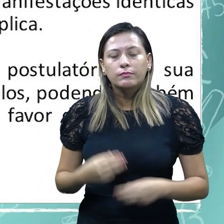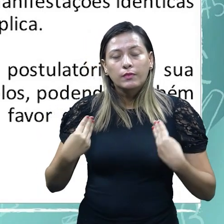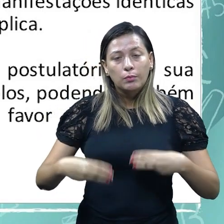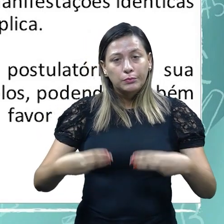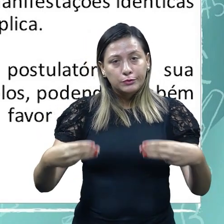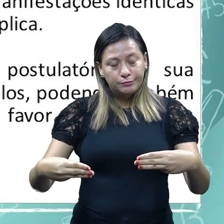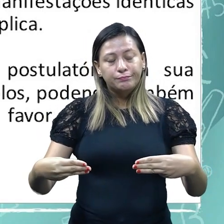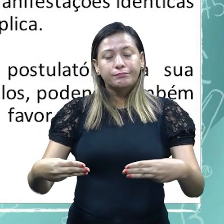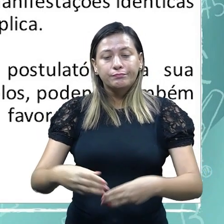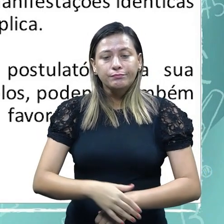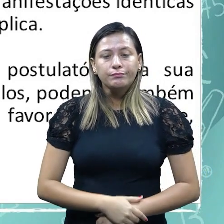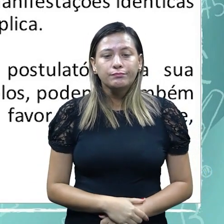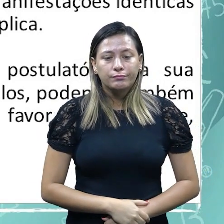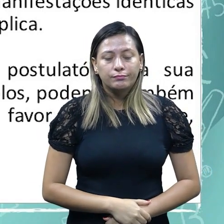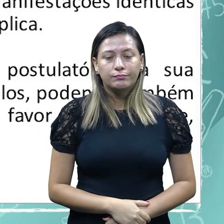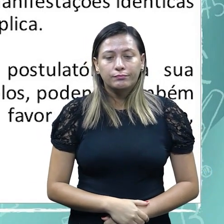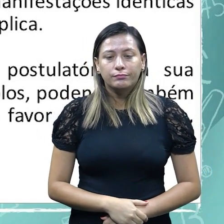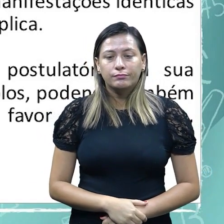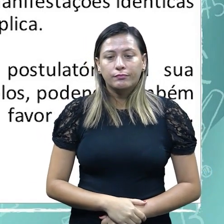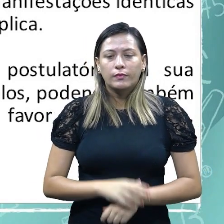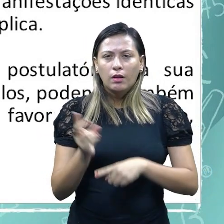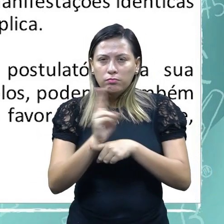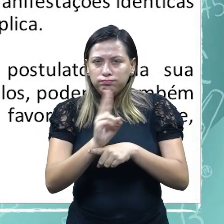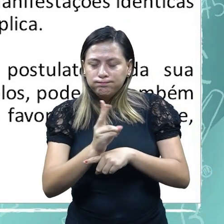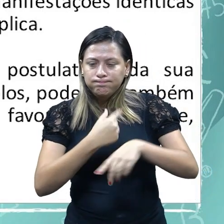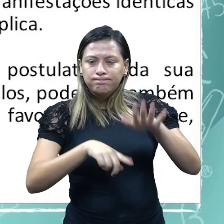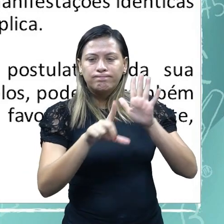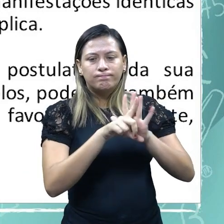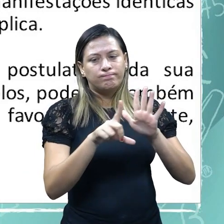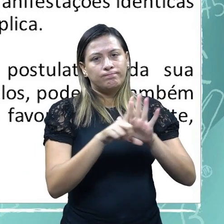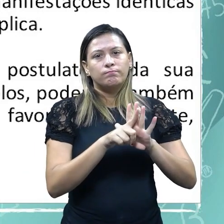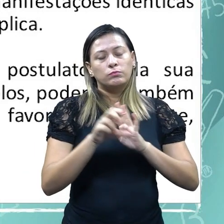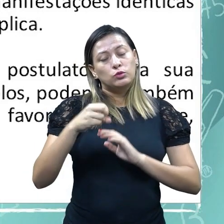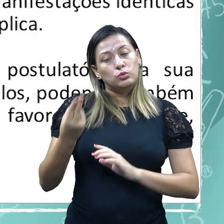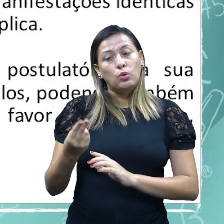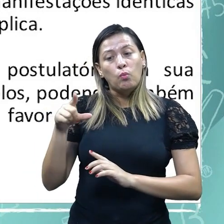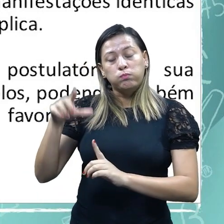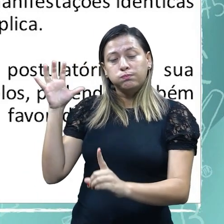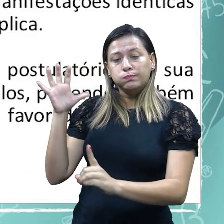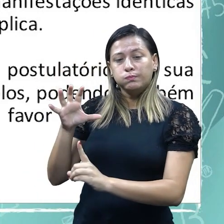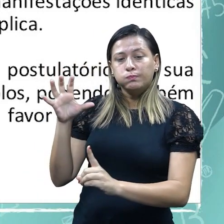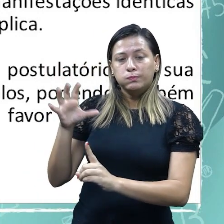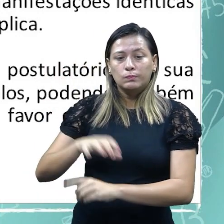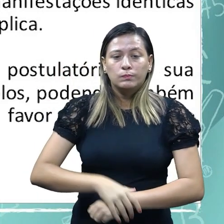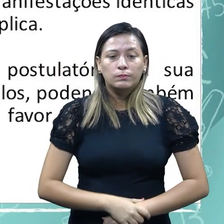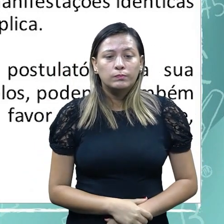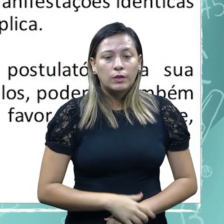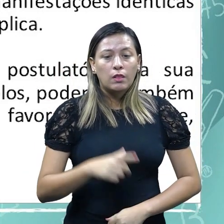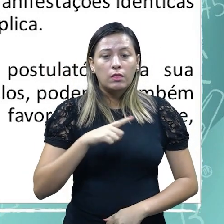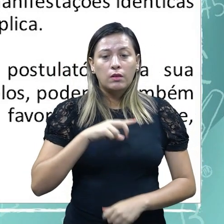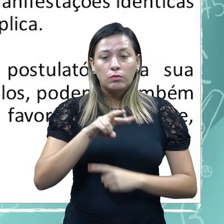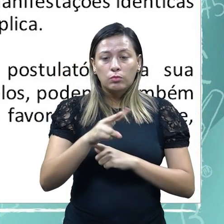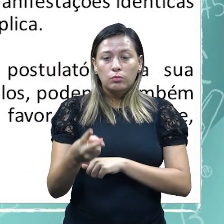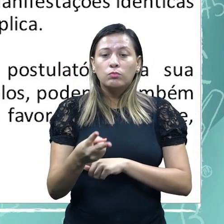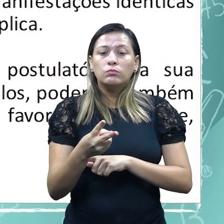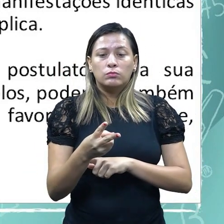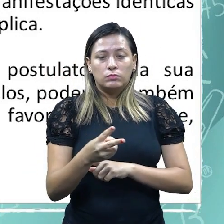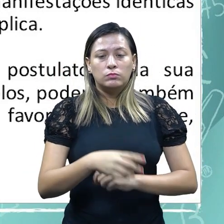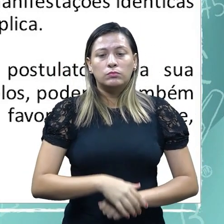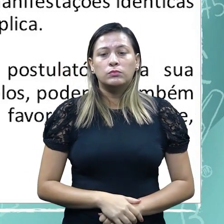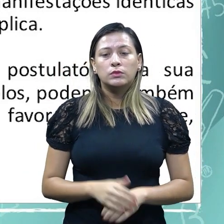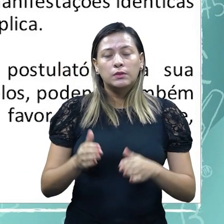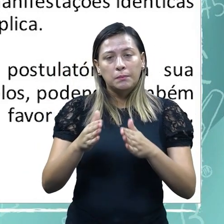Público, né, ele age como fiscal da lei, ou em favor de uma parte, ele postula nela 2 condições e também pede